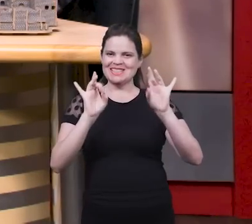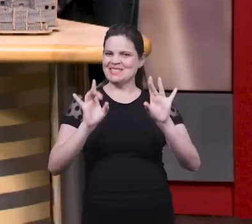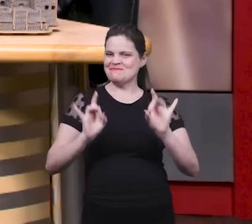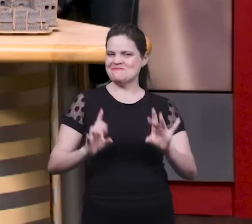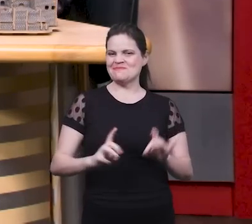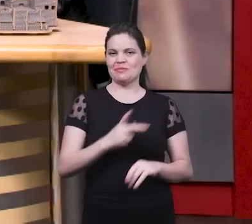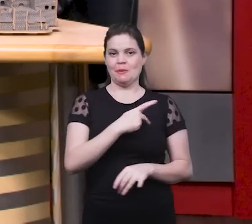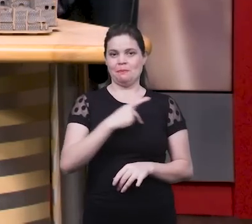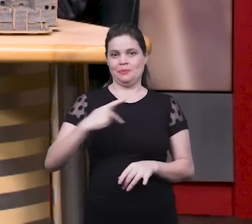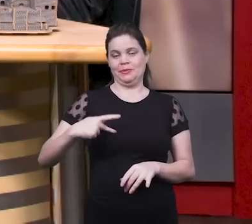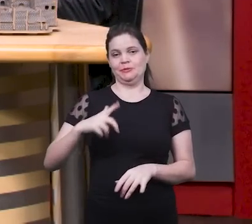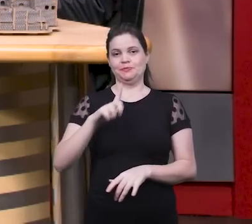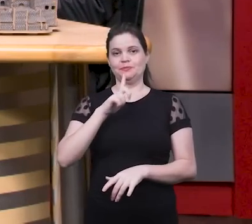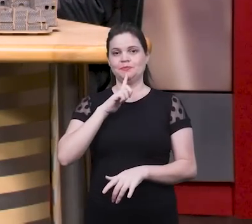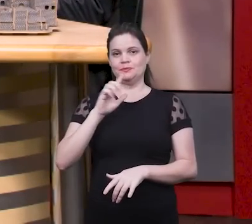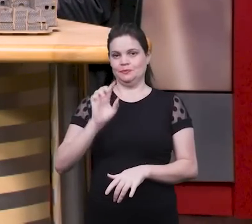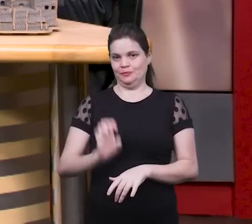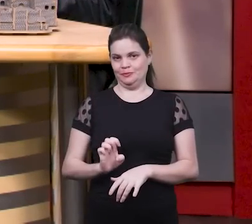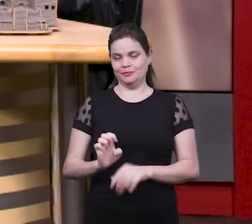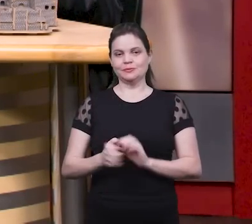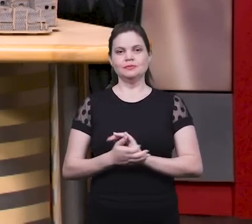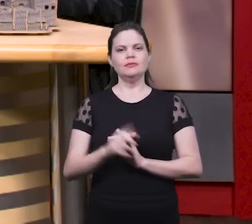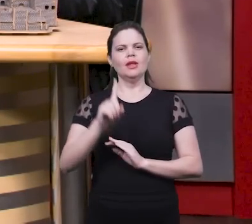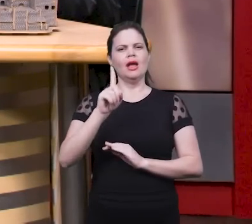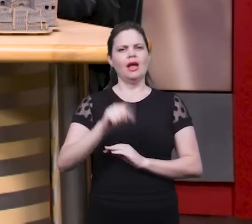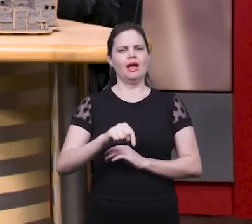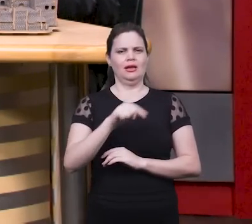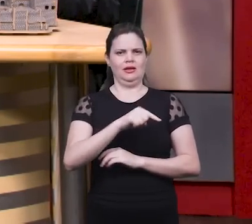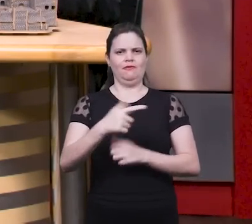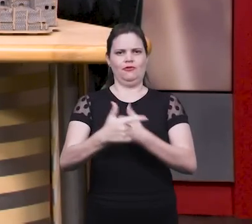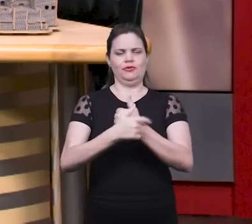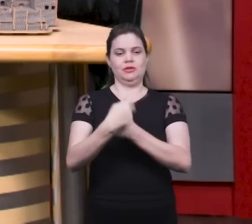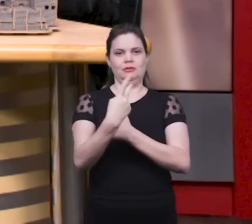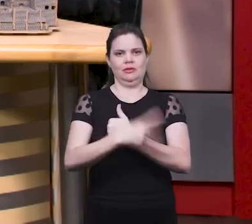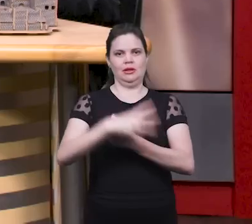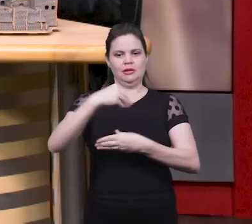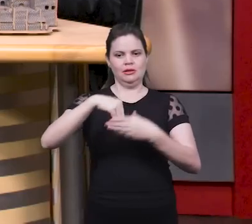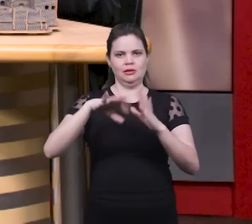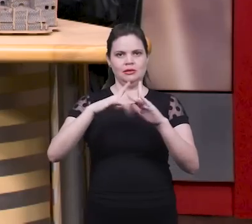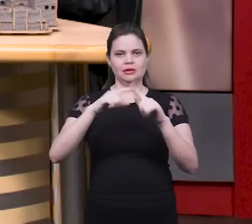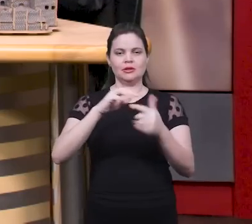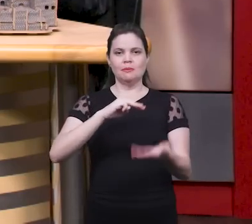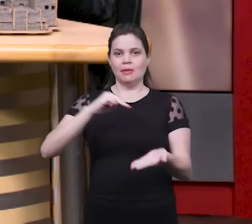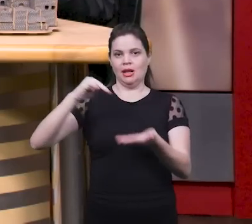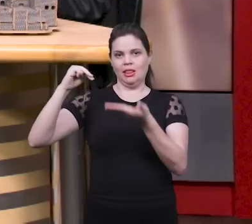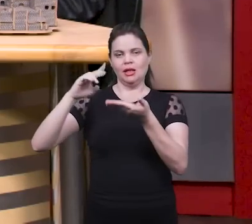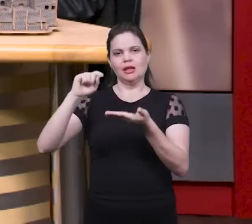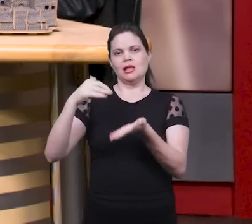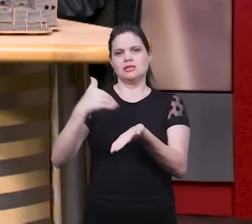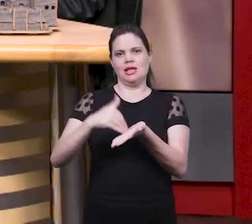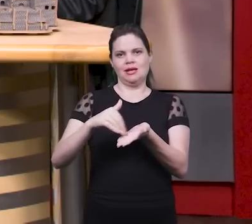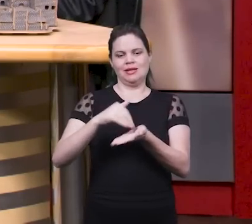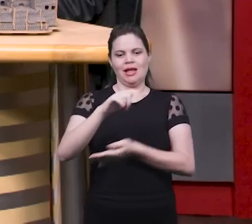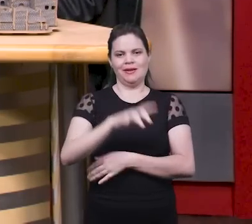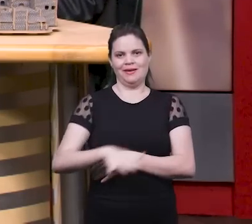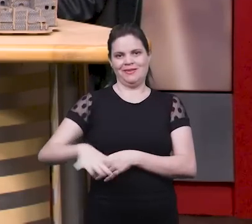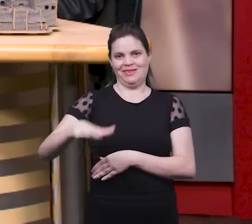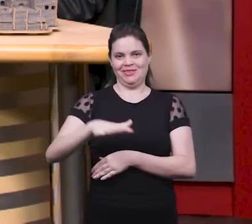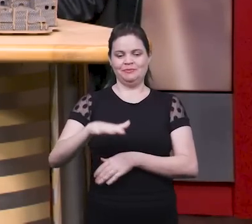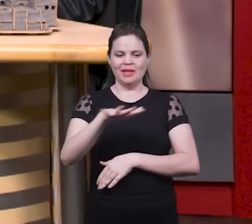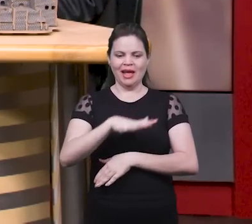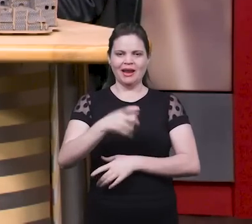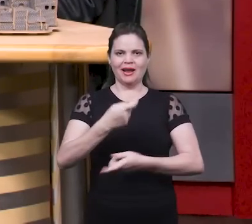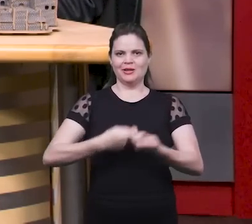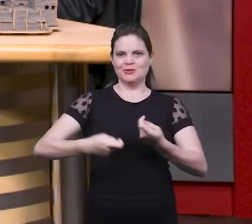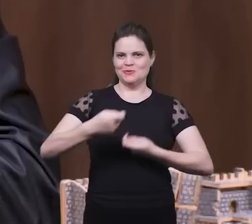pastor Luiz Eugênio. Ele é o secretário-geral da Igreja Cristã Maranata, ele cuida da parte administrativa